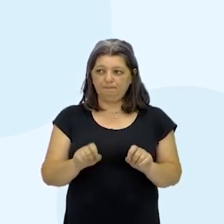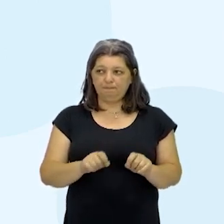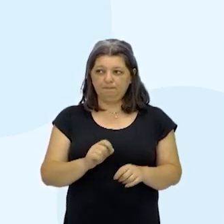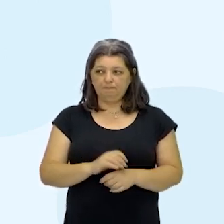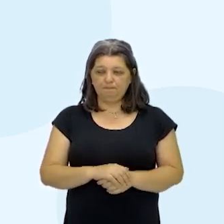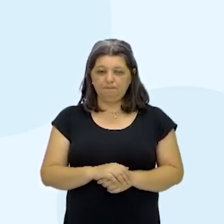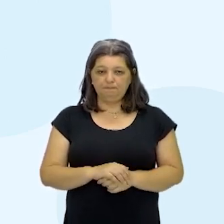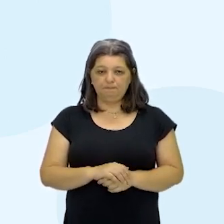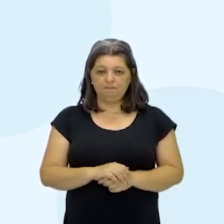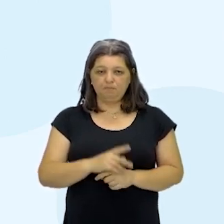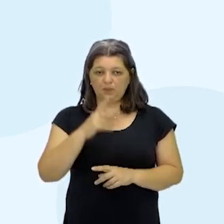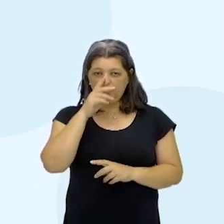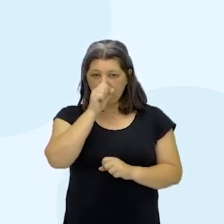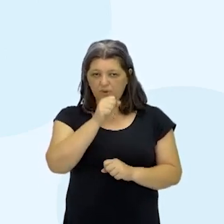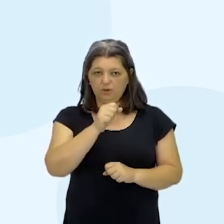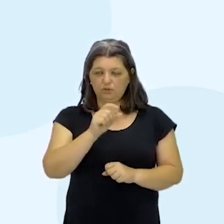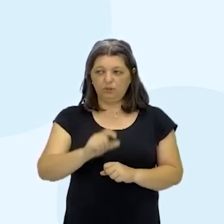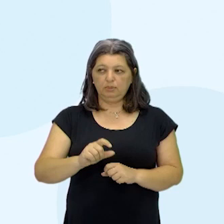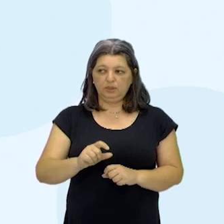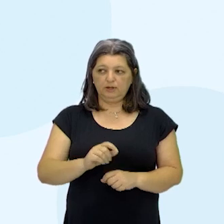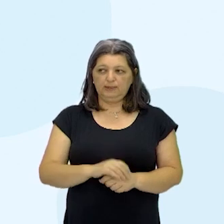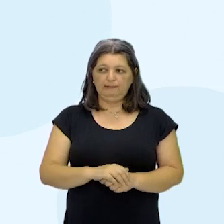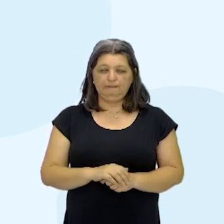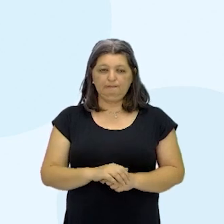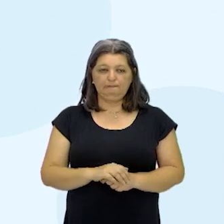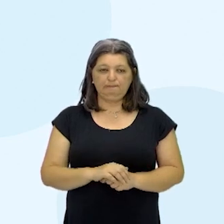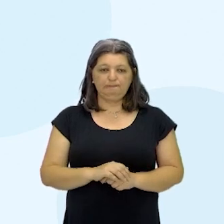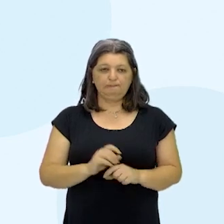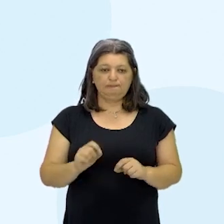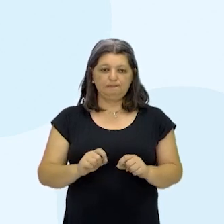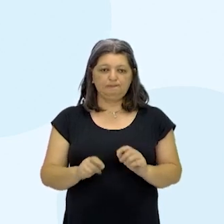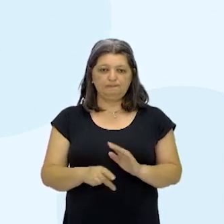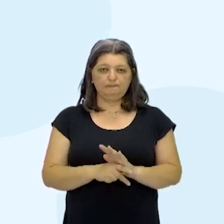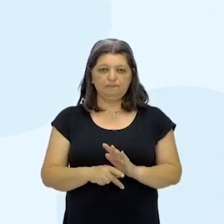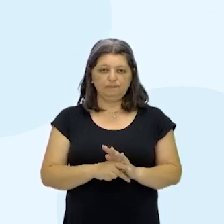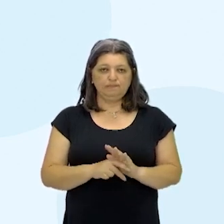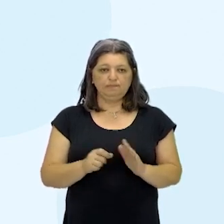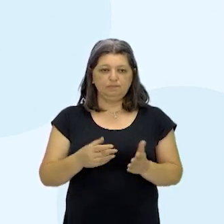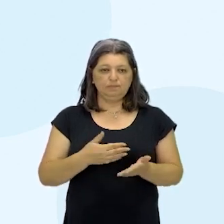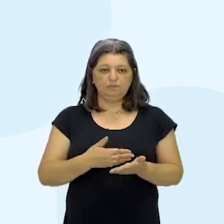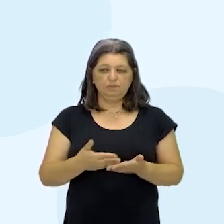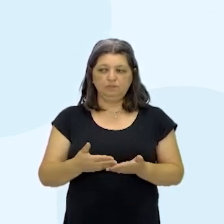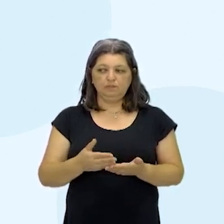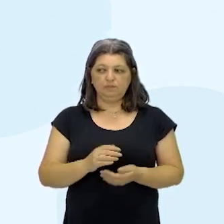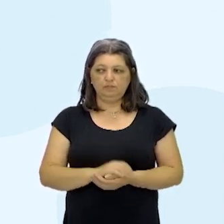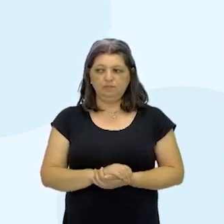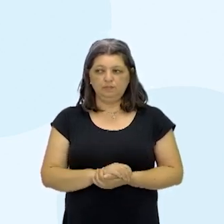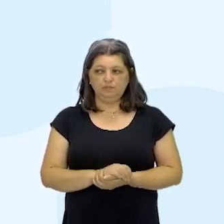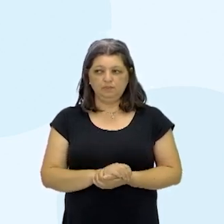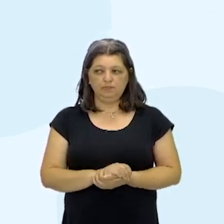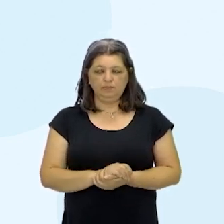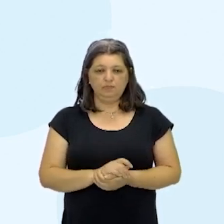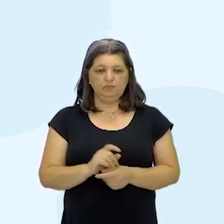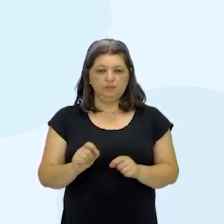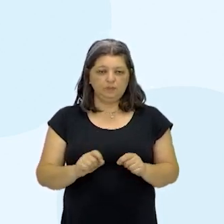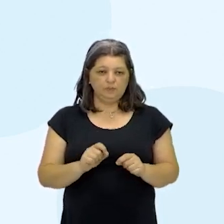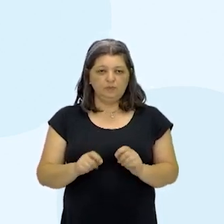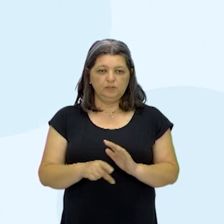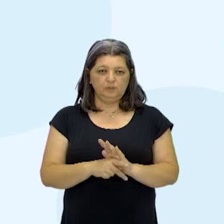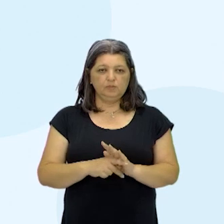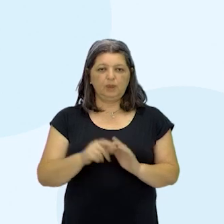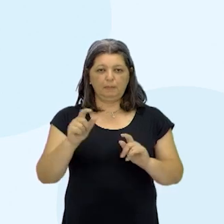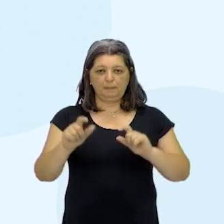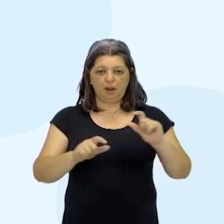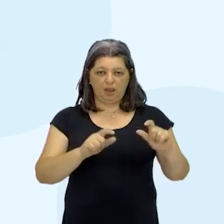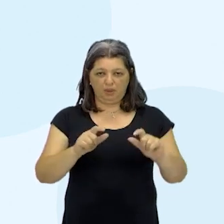mas o Nei é mais forte. Então, Discrimination, Discrimination. This is the way that we pronounce it. Alright? É assim que a gente pronuncia essas